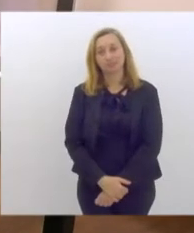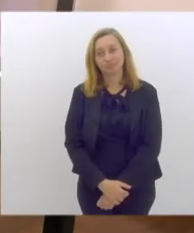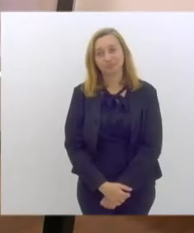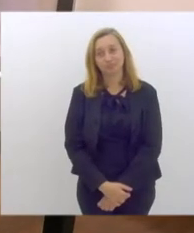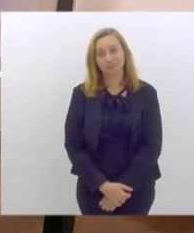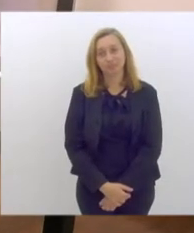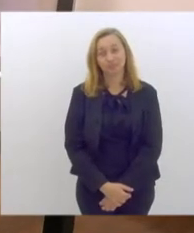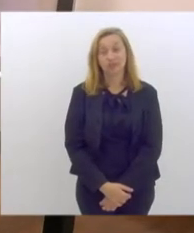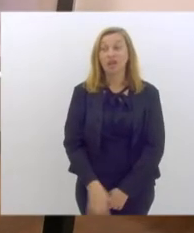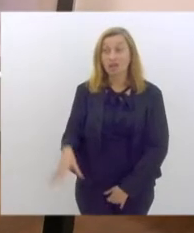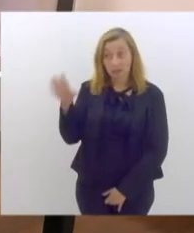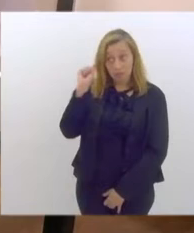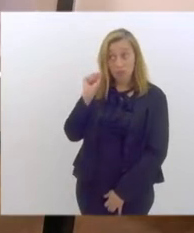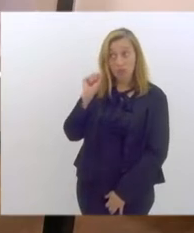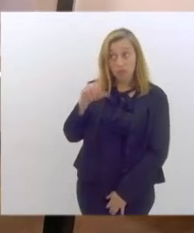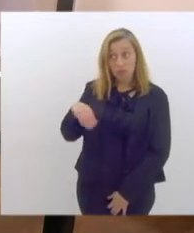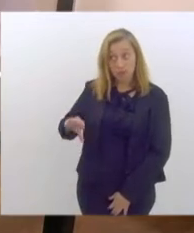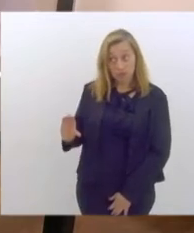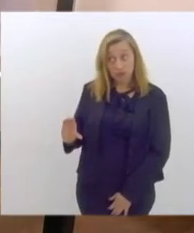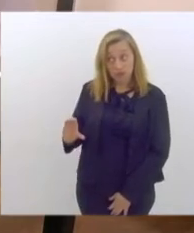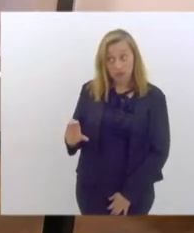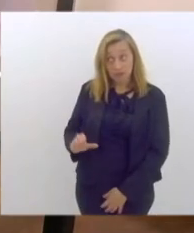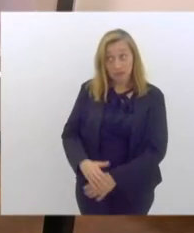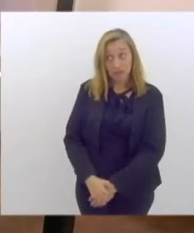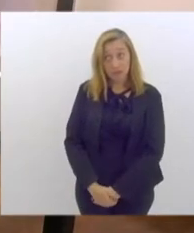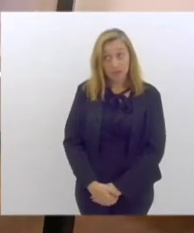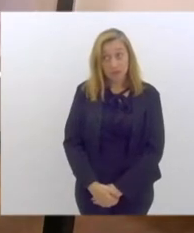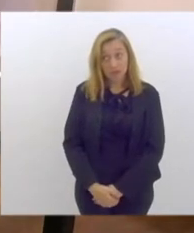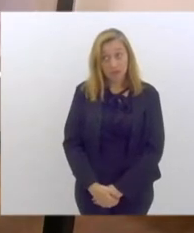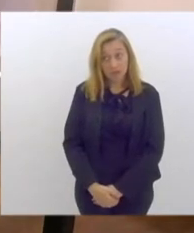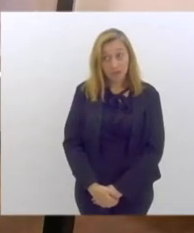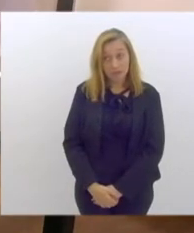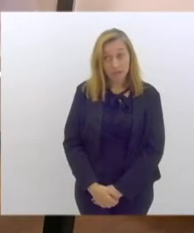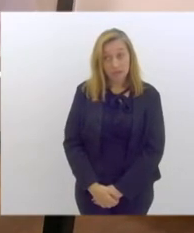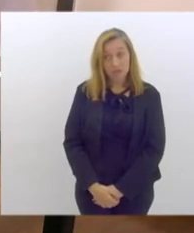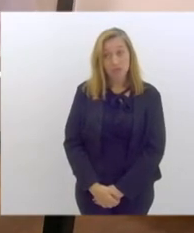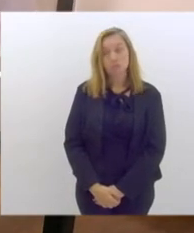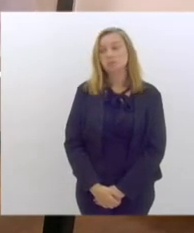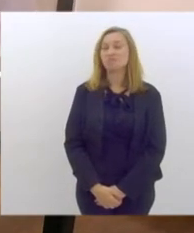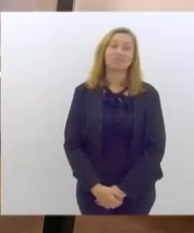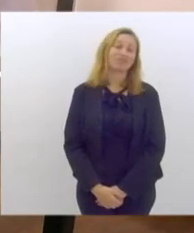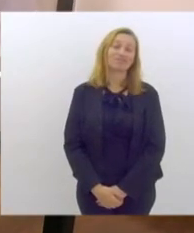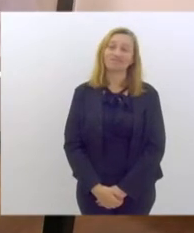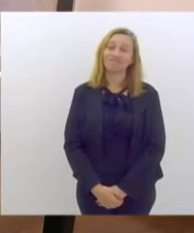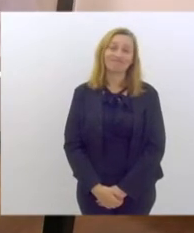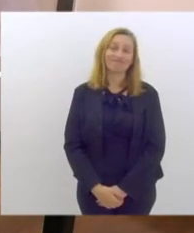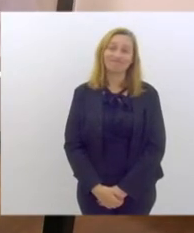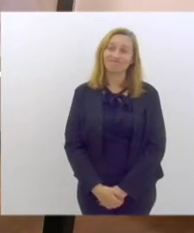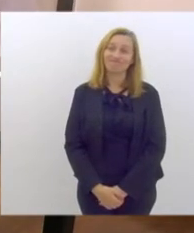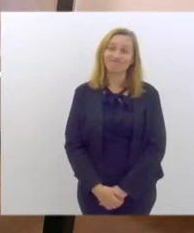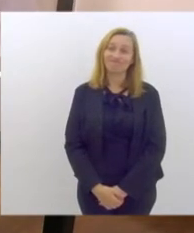você miojo Carlos minc e não